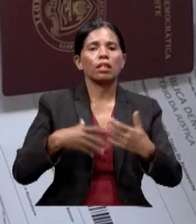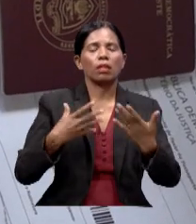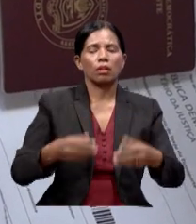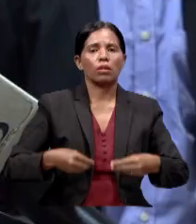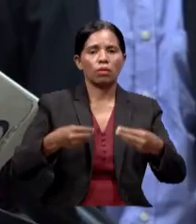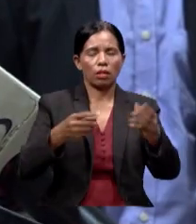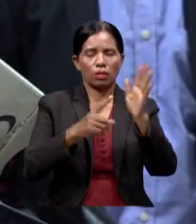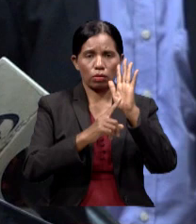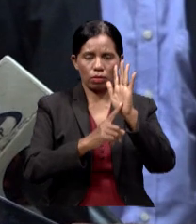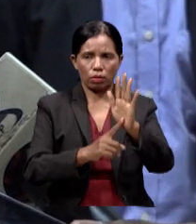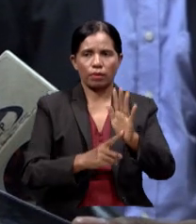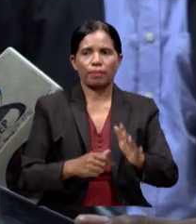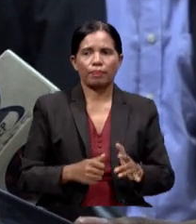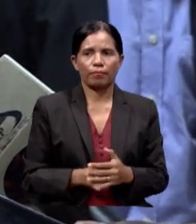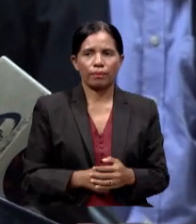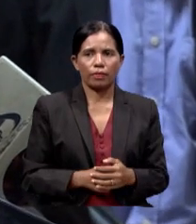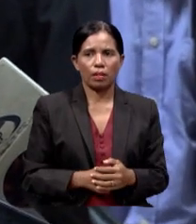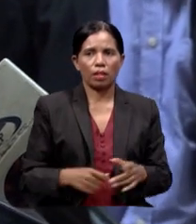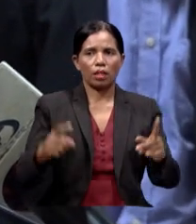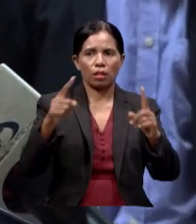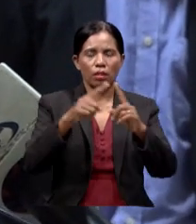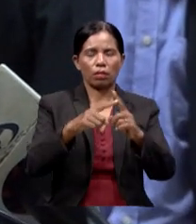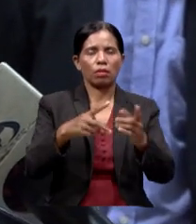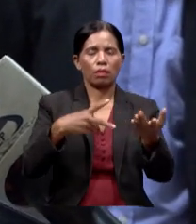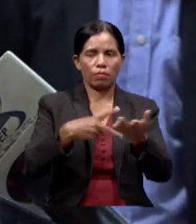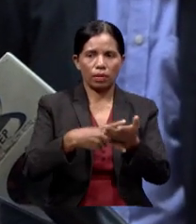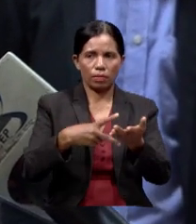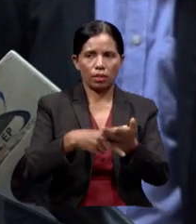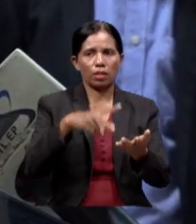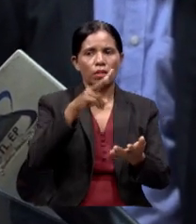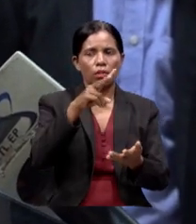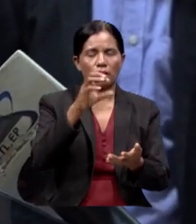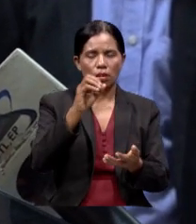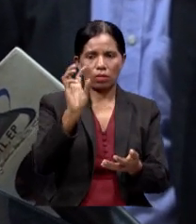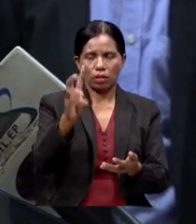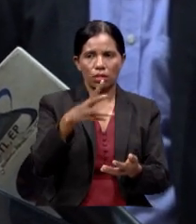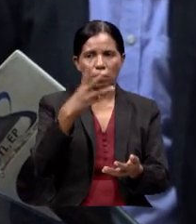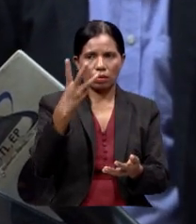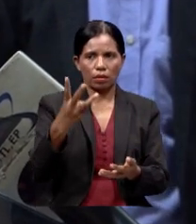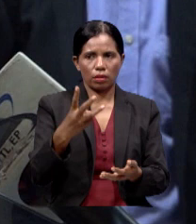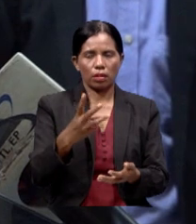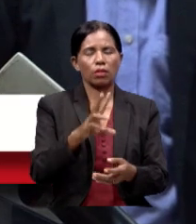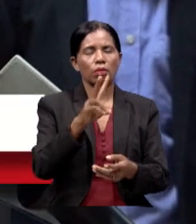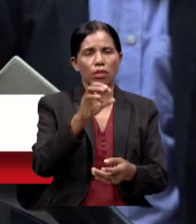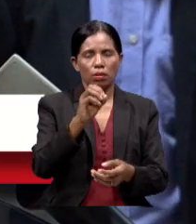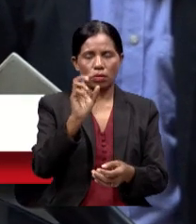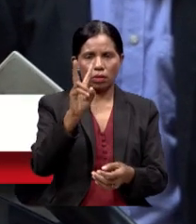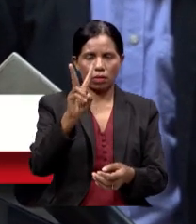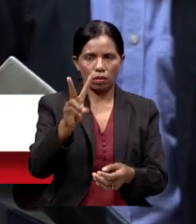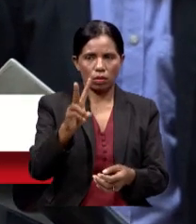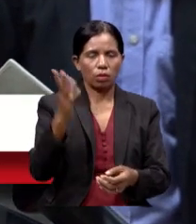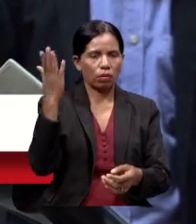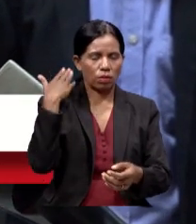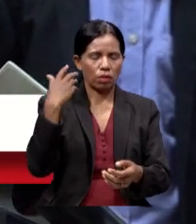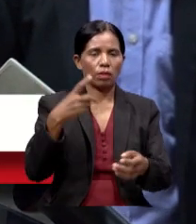Pois é, a auditoria vai ir a passaporte, usi 2015, ou mais que usi 2002, antes de ir a